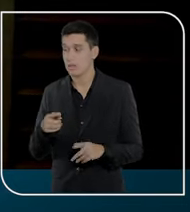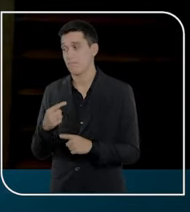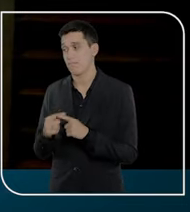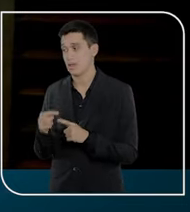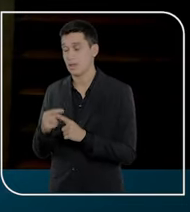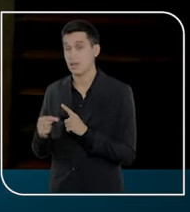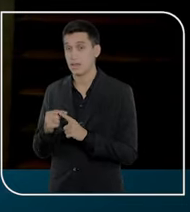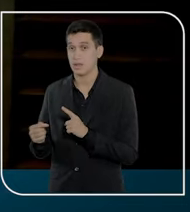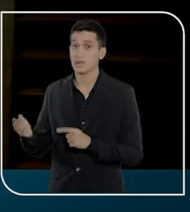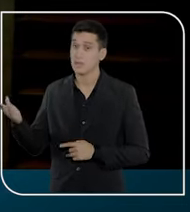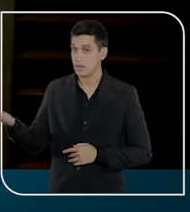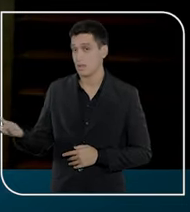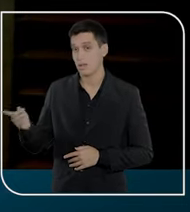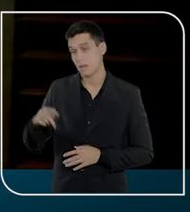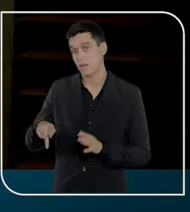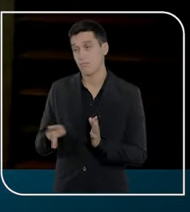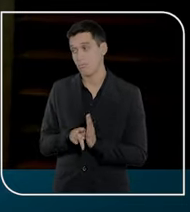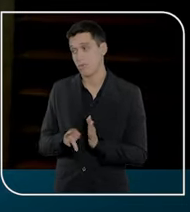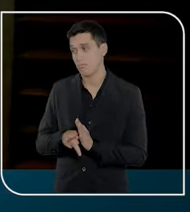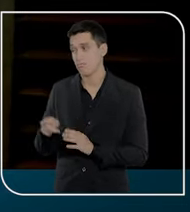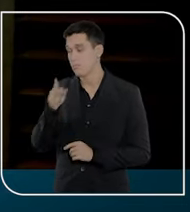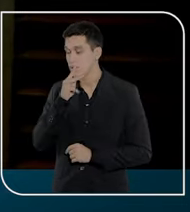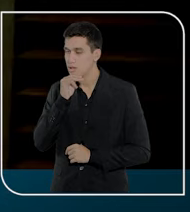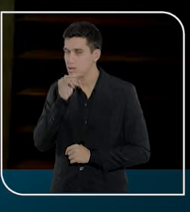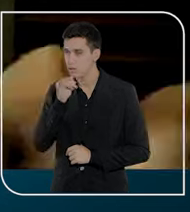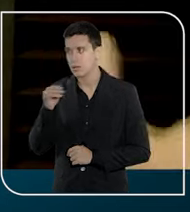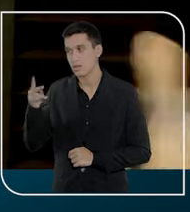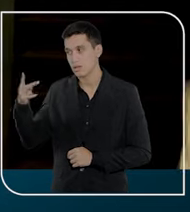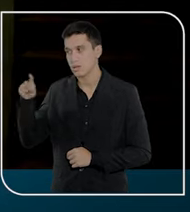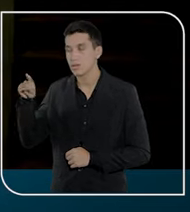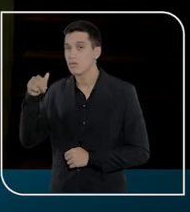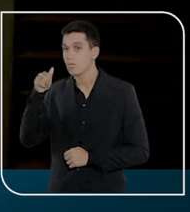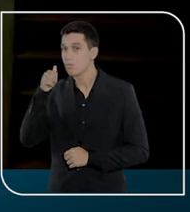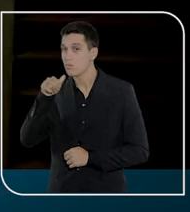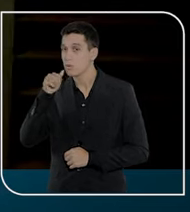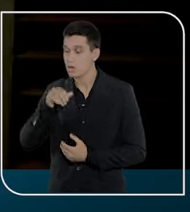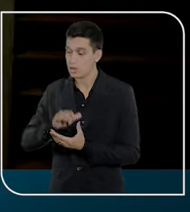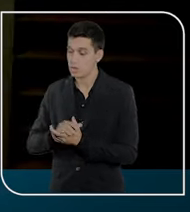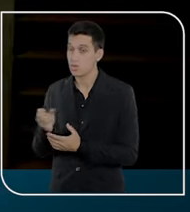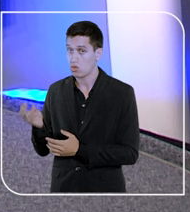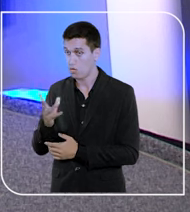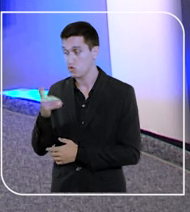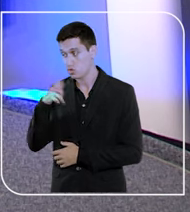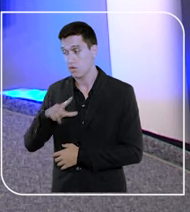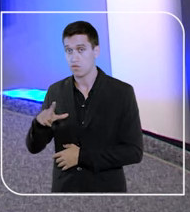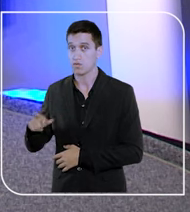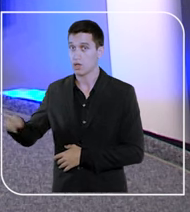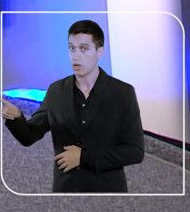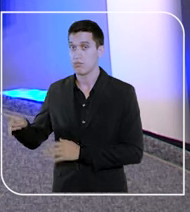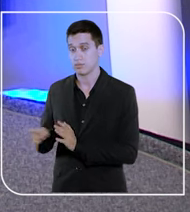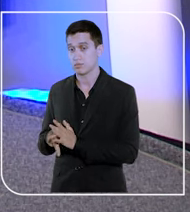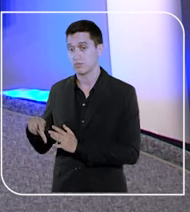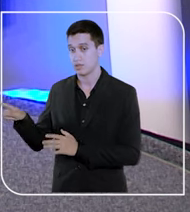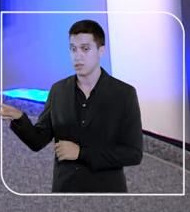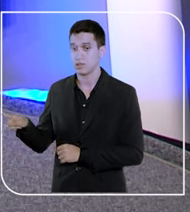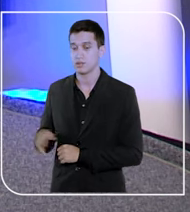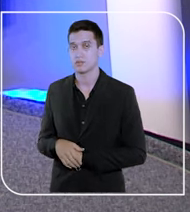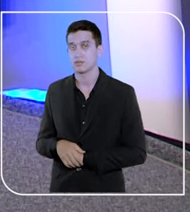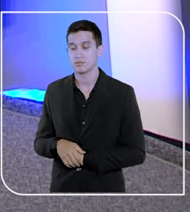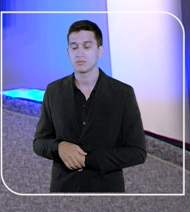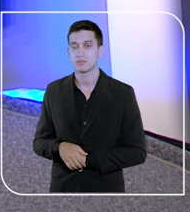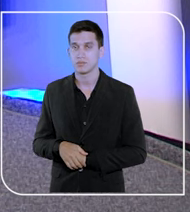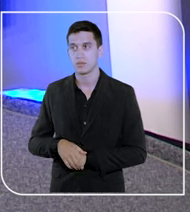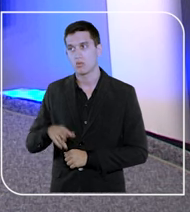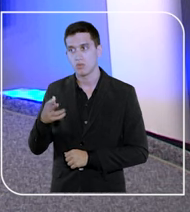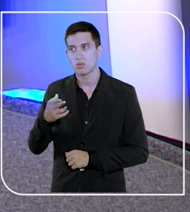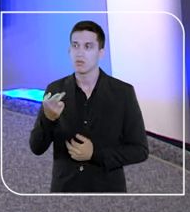seria referente à nova esposa, né? Parte da madrasta, né? A madrasta